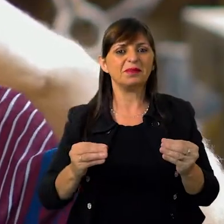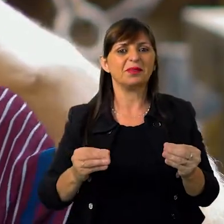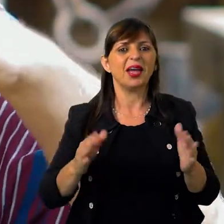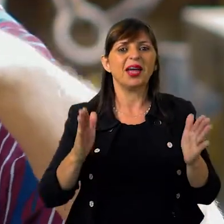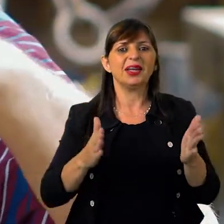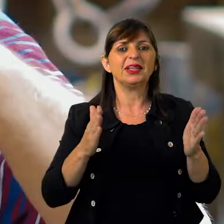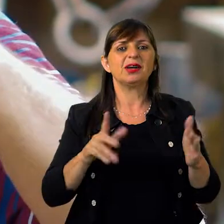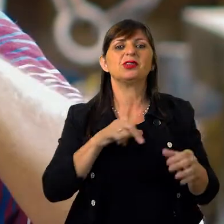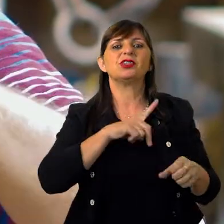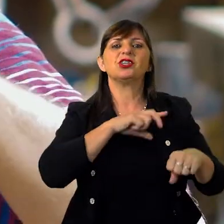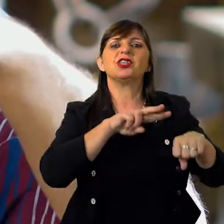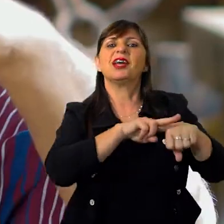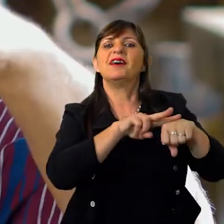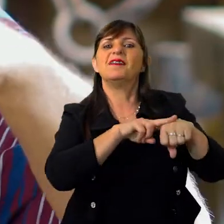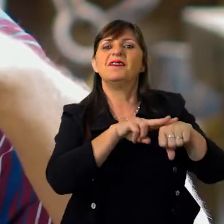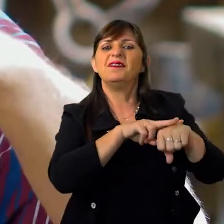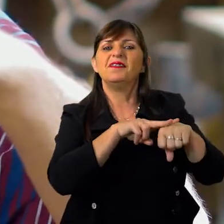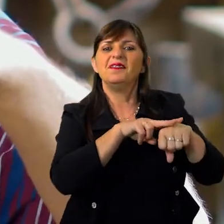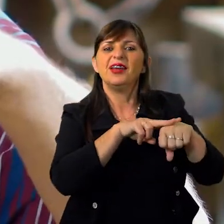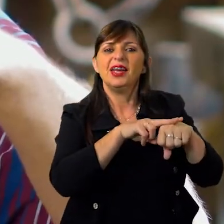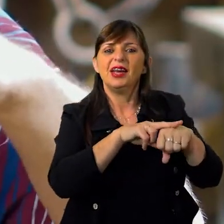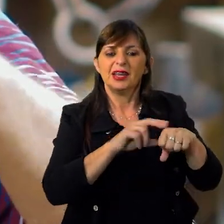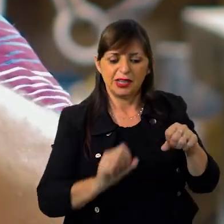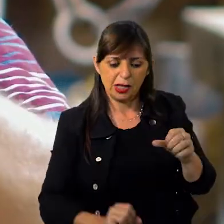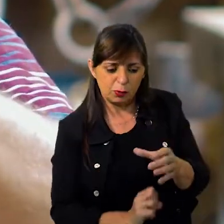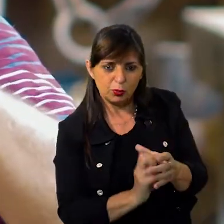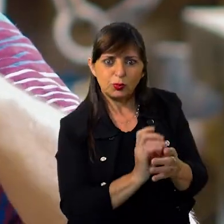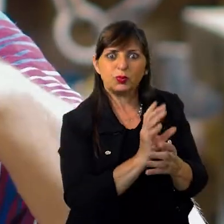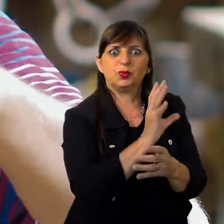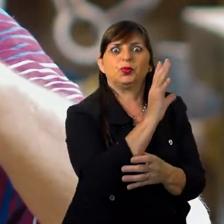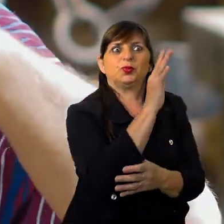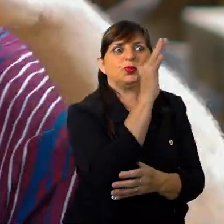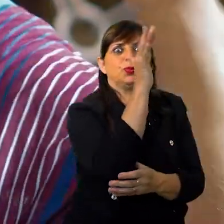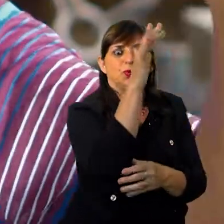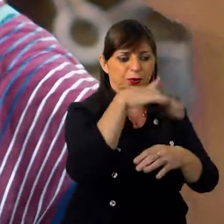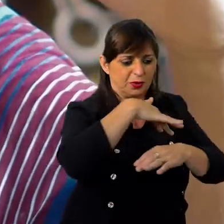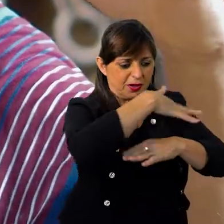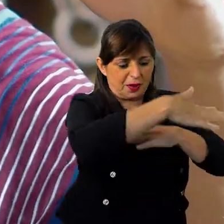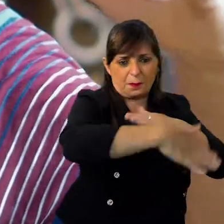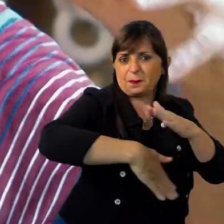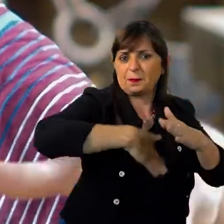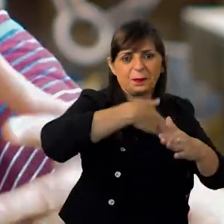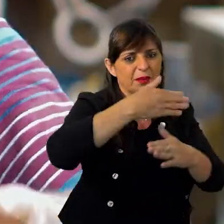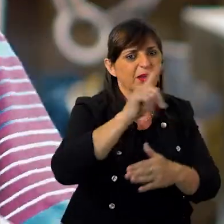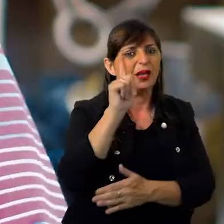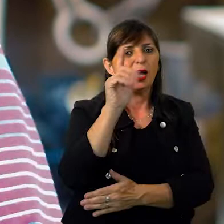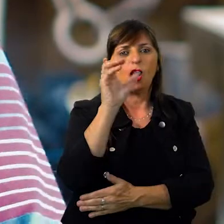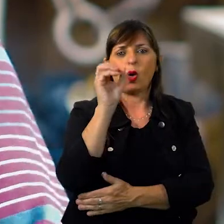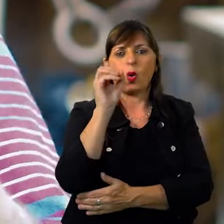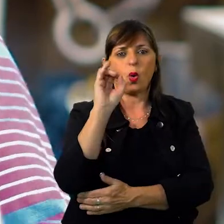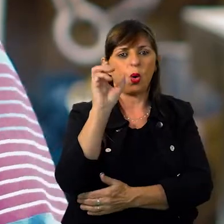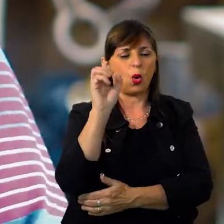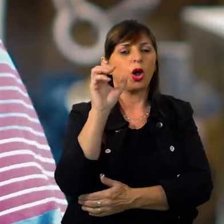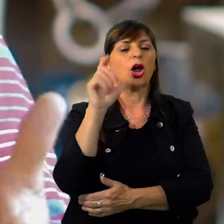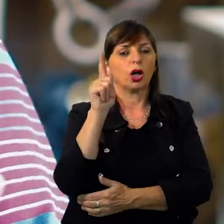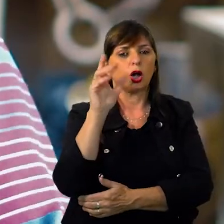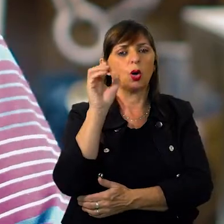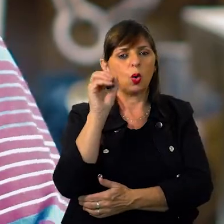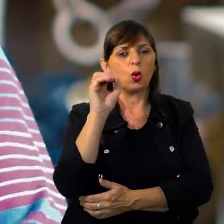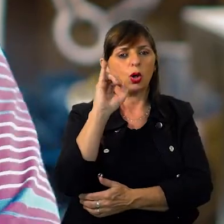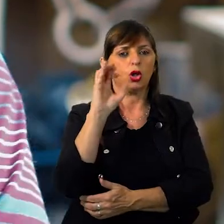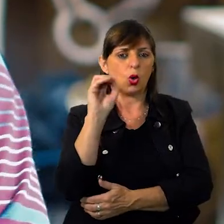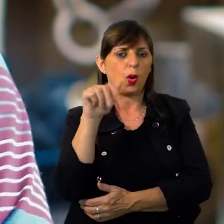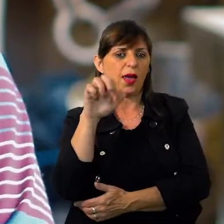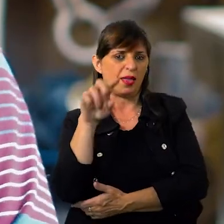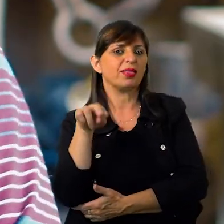mal-estar era amarrado ali em maio junho julho quando ela balsa descia ela já estava Verde por cima e essa é Cipó crescia